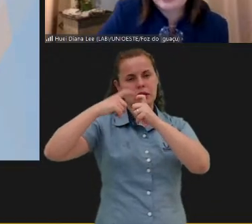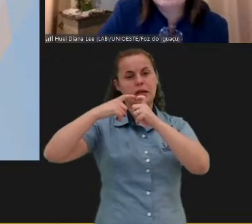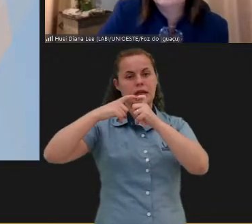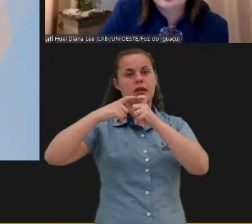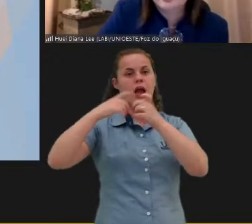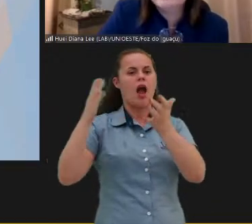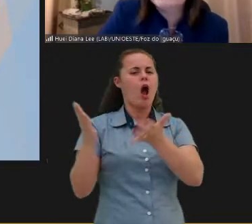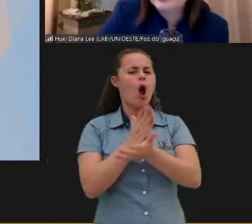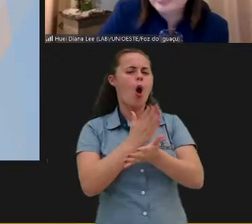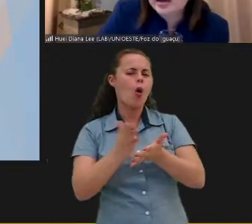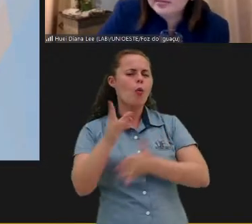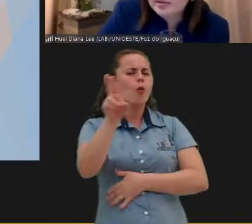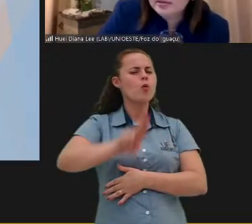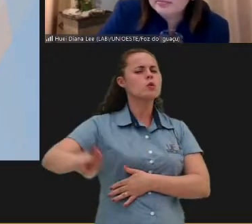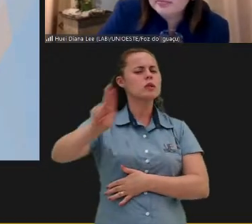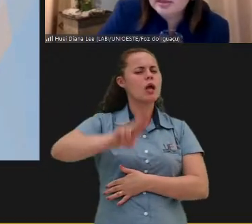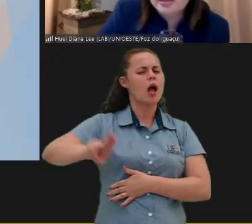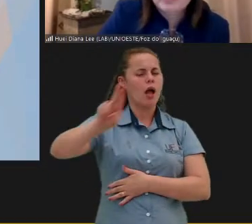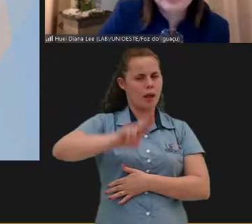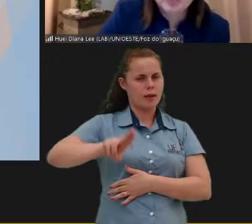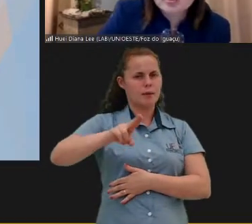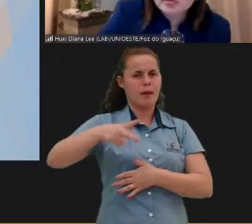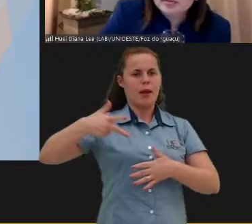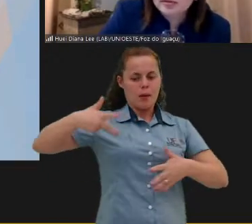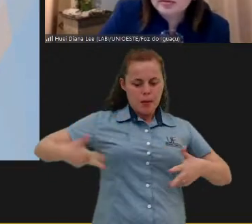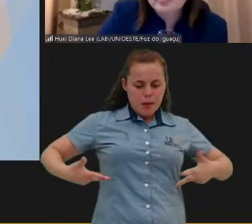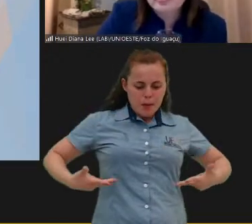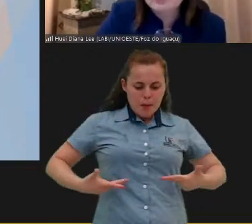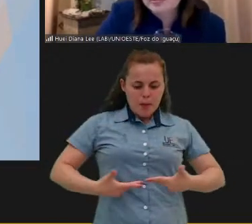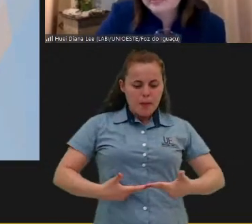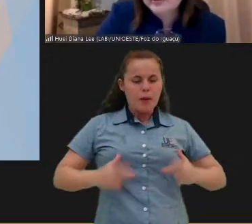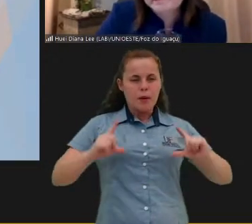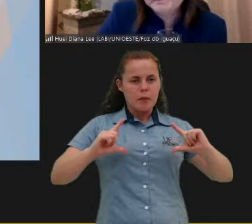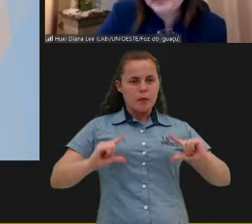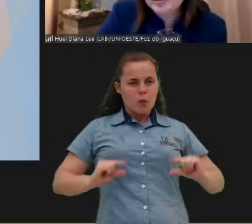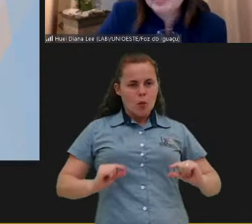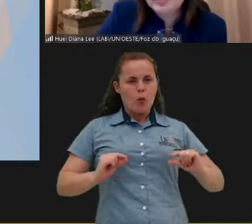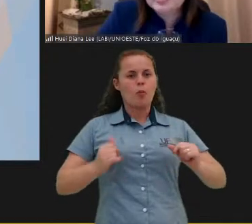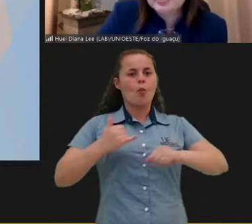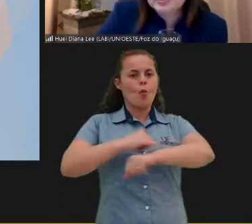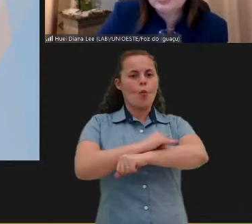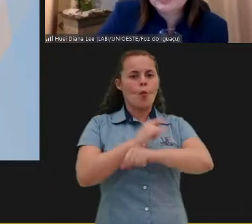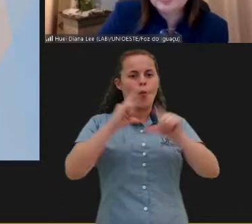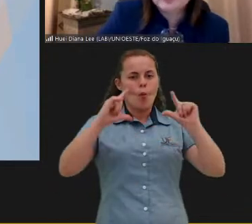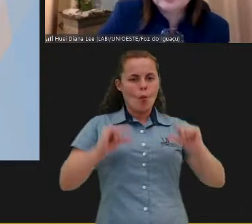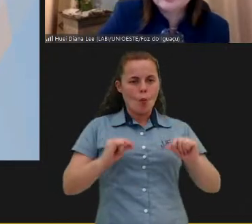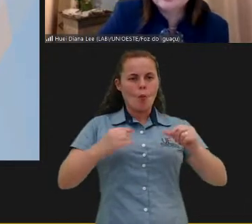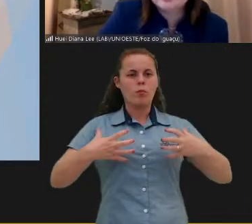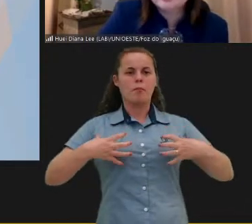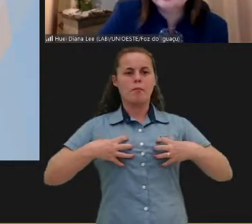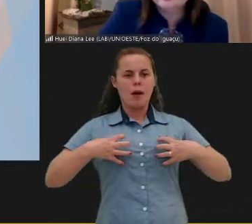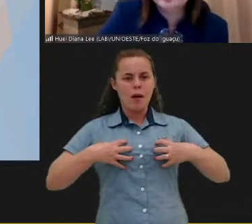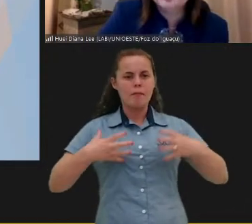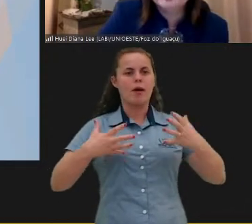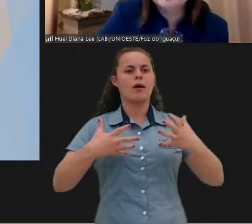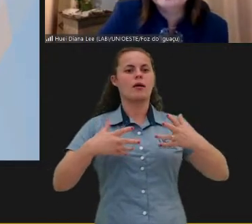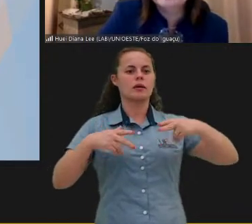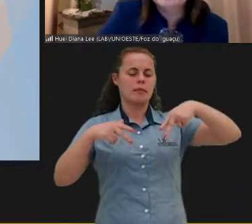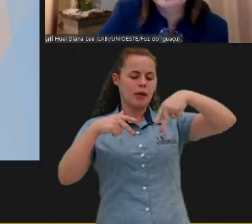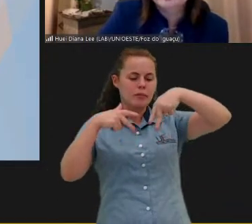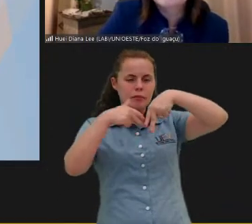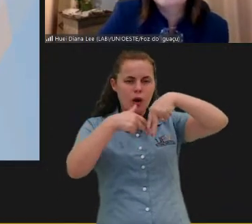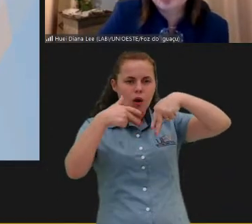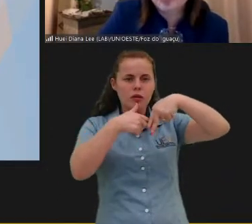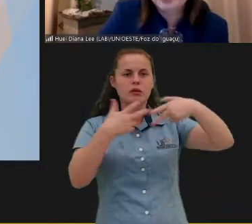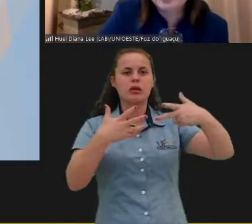sido mais usadas é a bariátrica, próstata, mama, tá? Mas está cada vez mais inserida aí. O